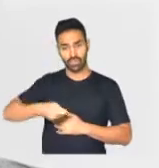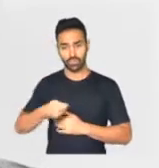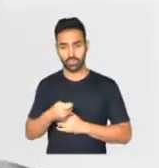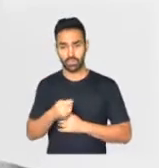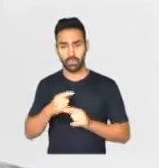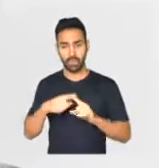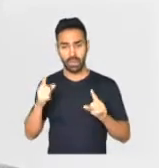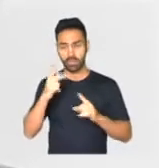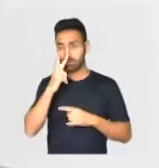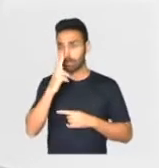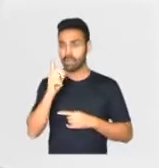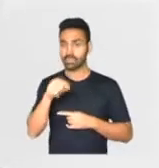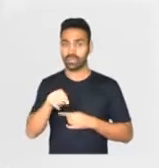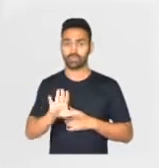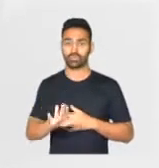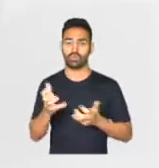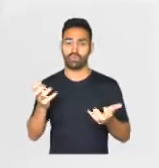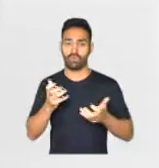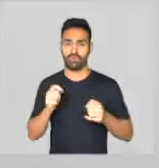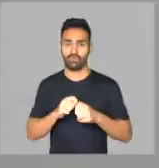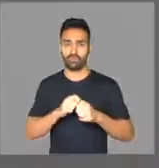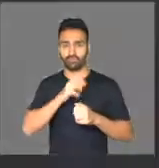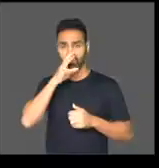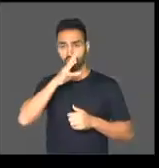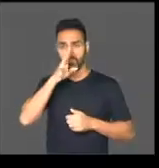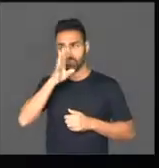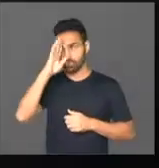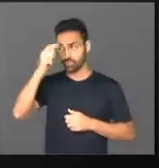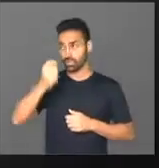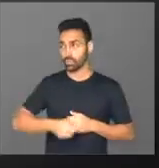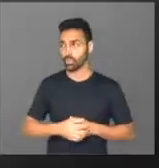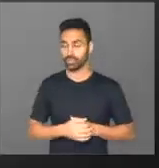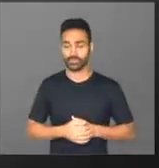parece que claramente é esta que está diante de nós.